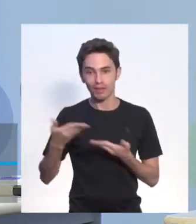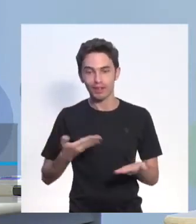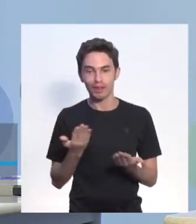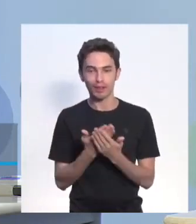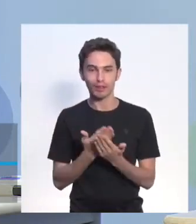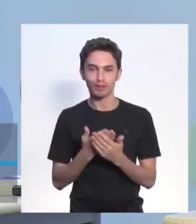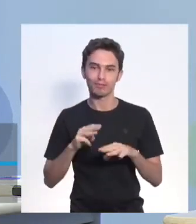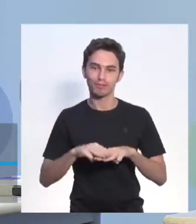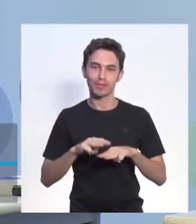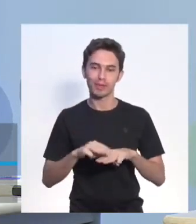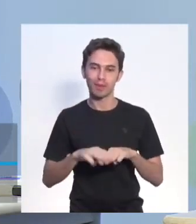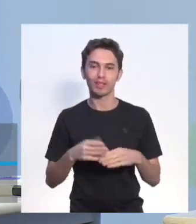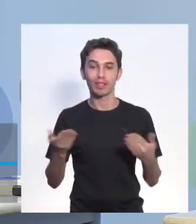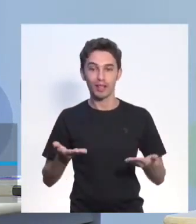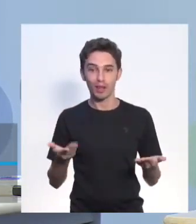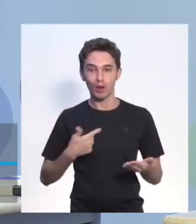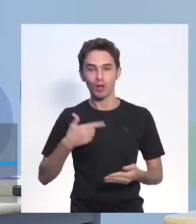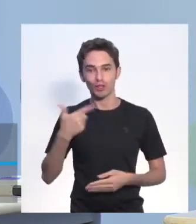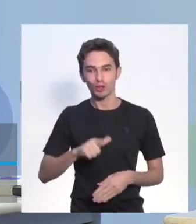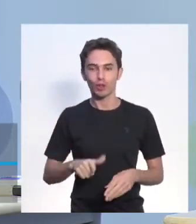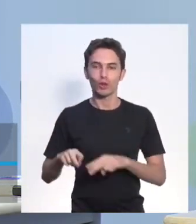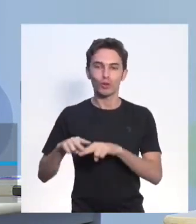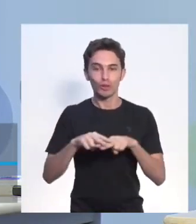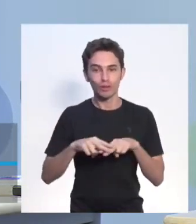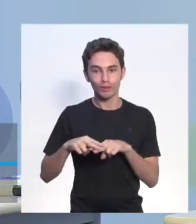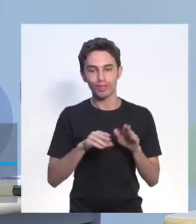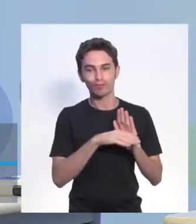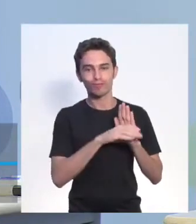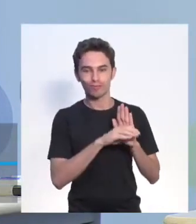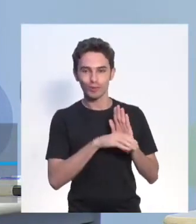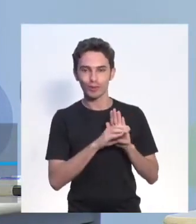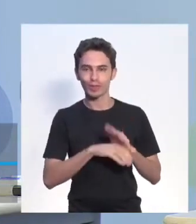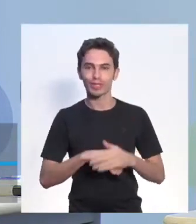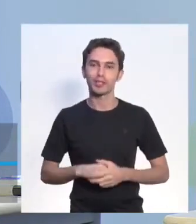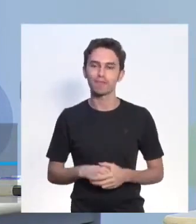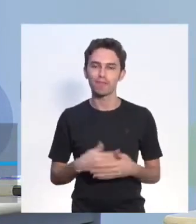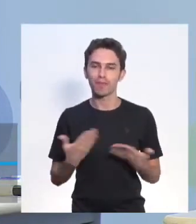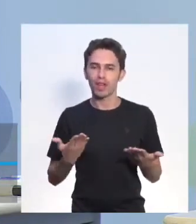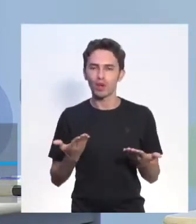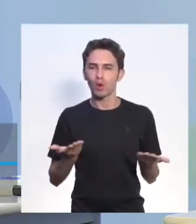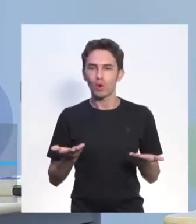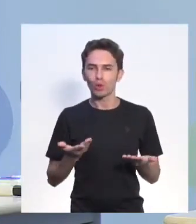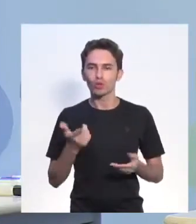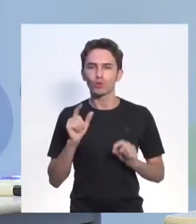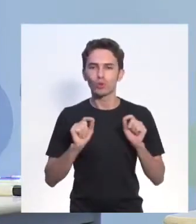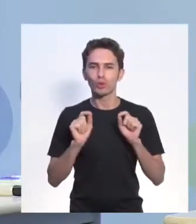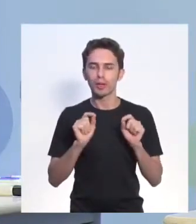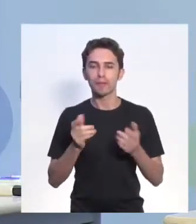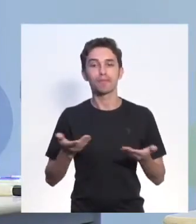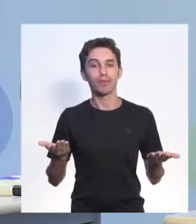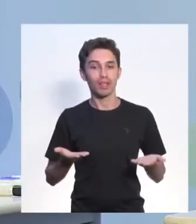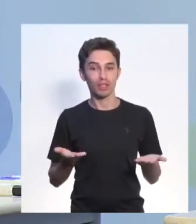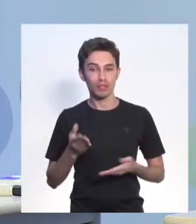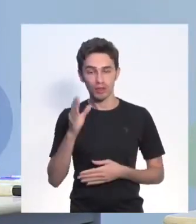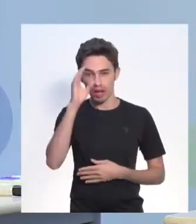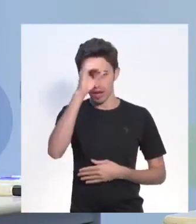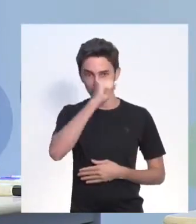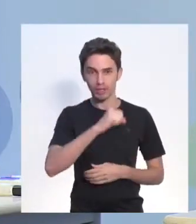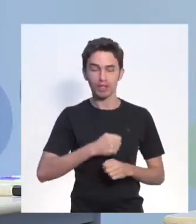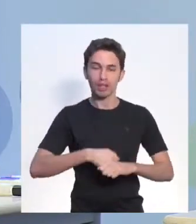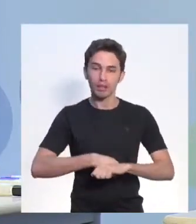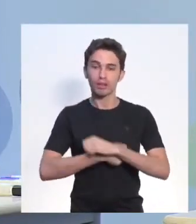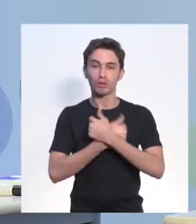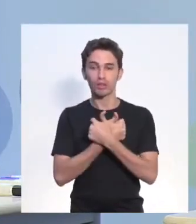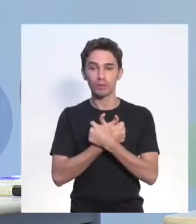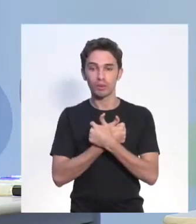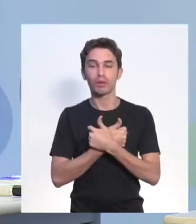nossa última aula sobre a parte de retomada de conceitos. Isso. O que é a nossa aula de hoje? Nós vamos falar sobre equações do